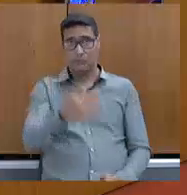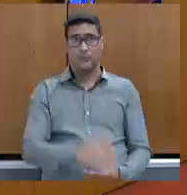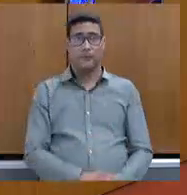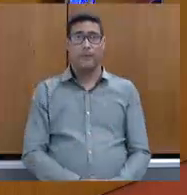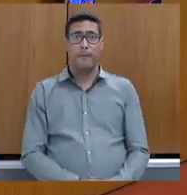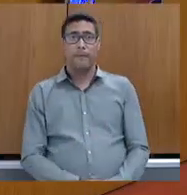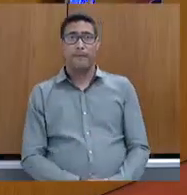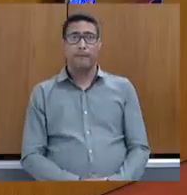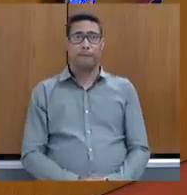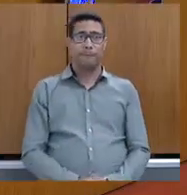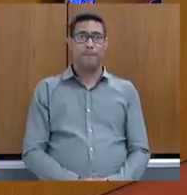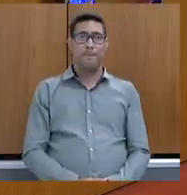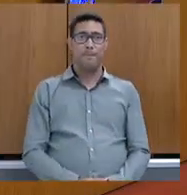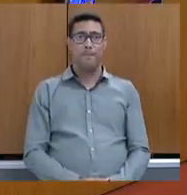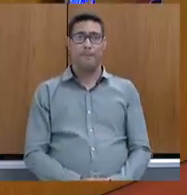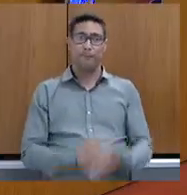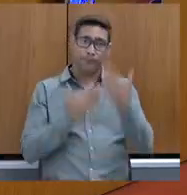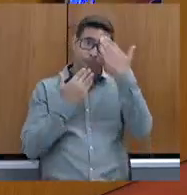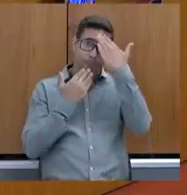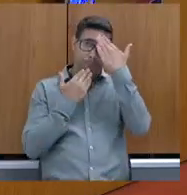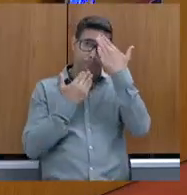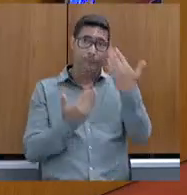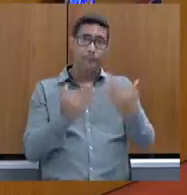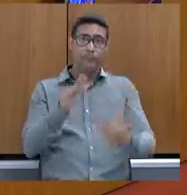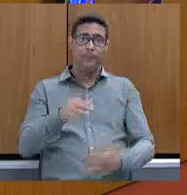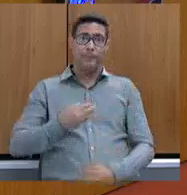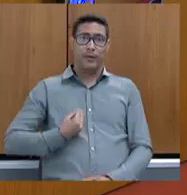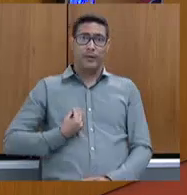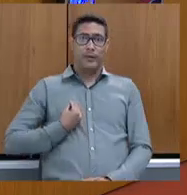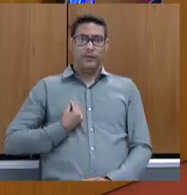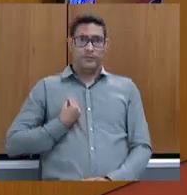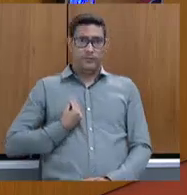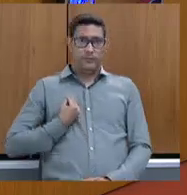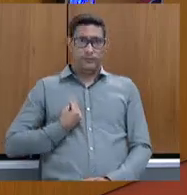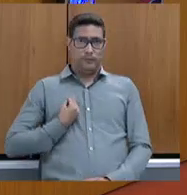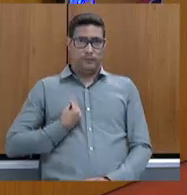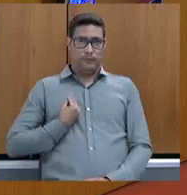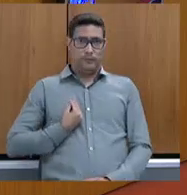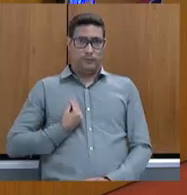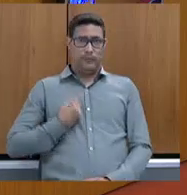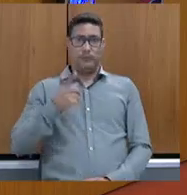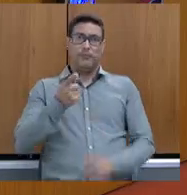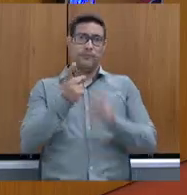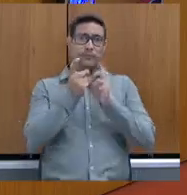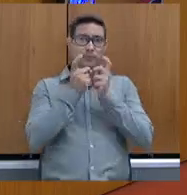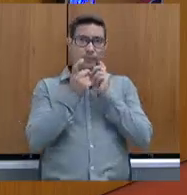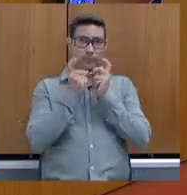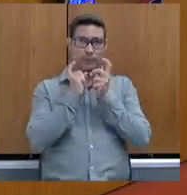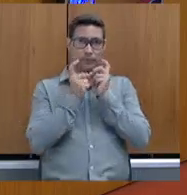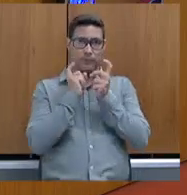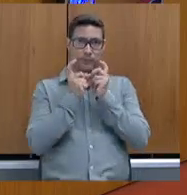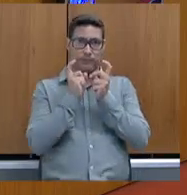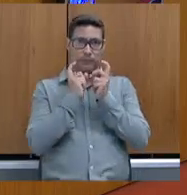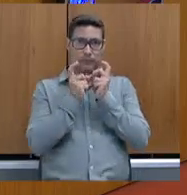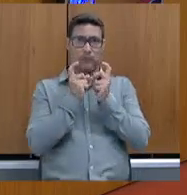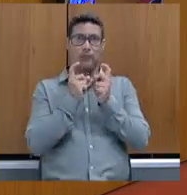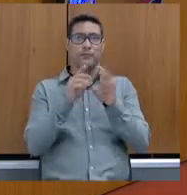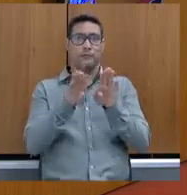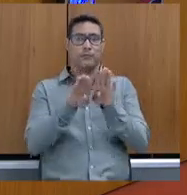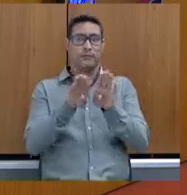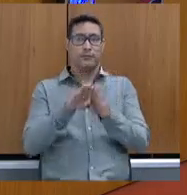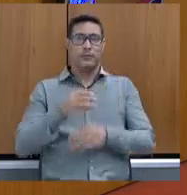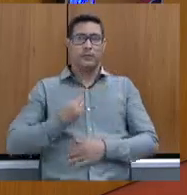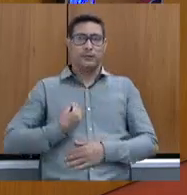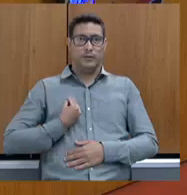agradecemos a participação muito enriquece essa nossa reunião né a presença do